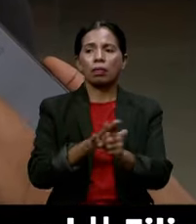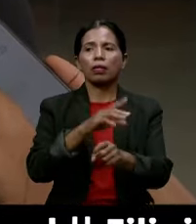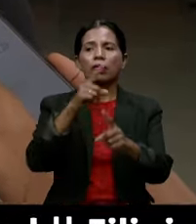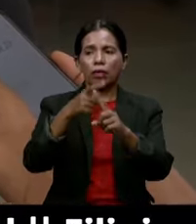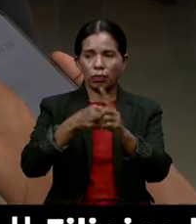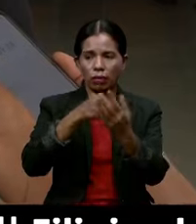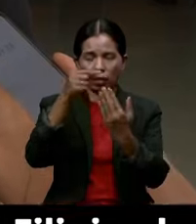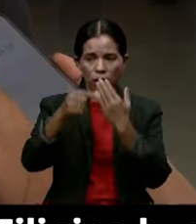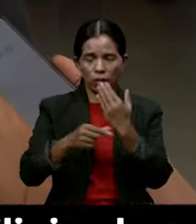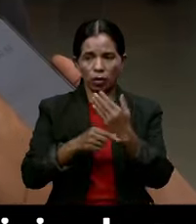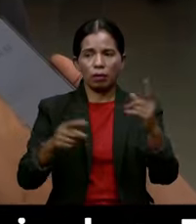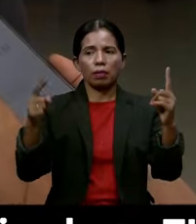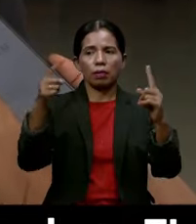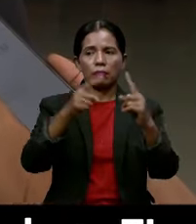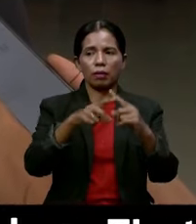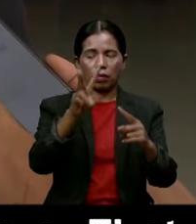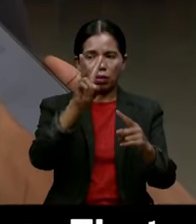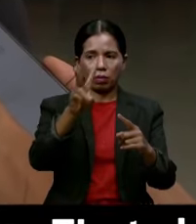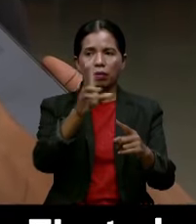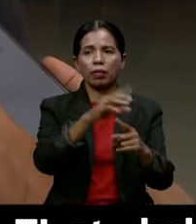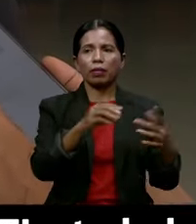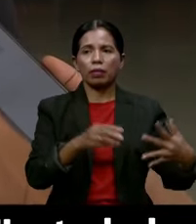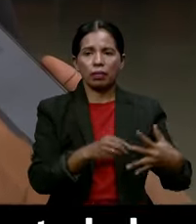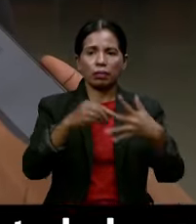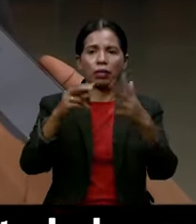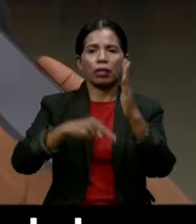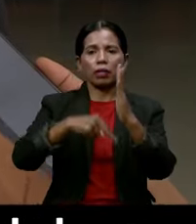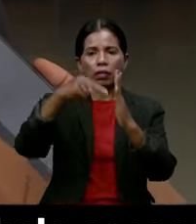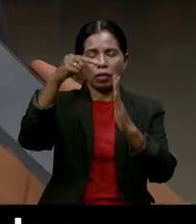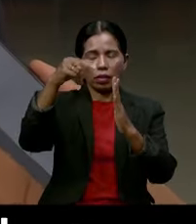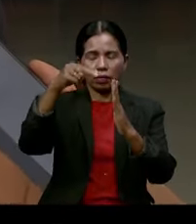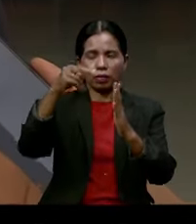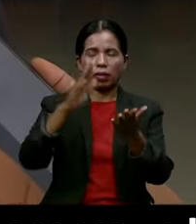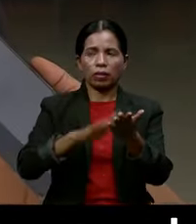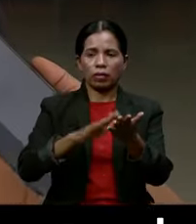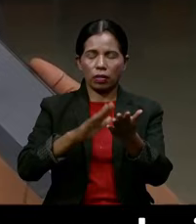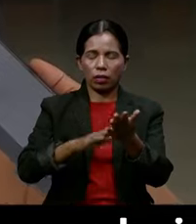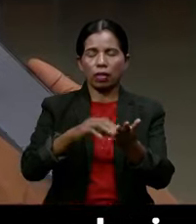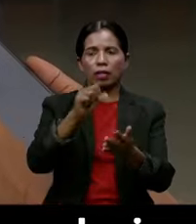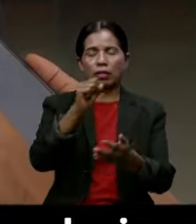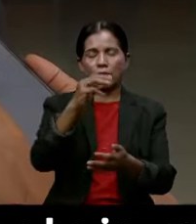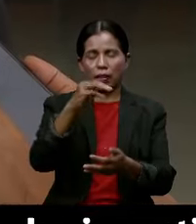nelaran. Ba fase da tolo liliu ba ia nível ensino secundário geral no técnico vocacional